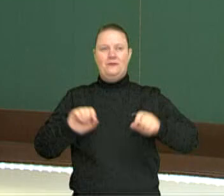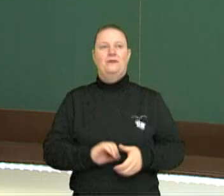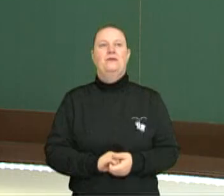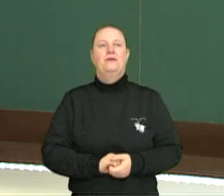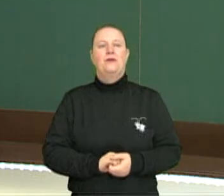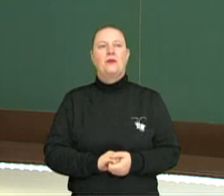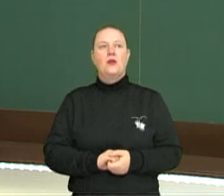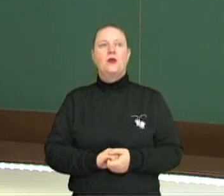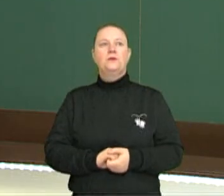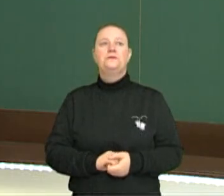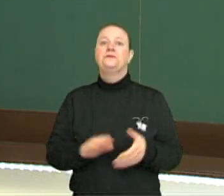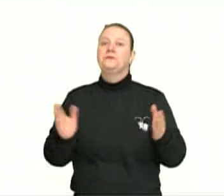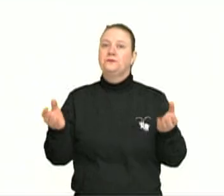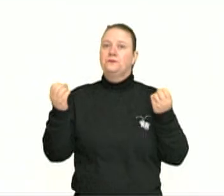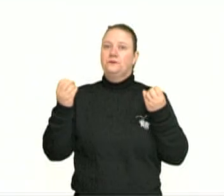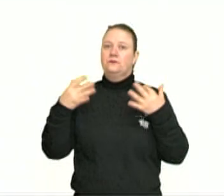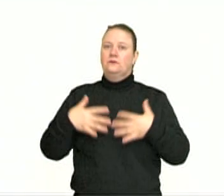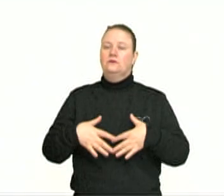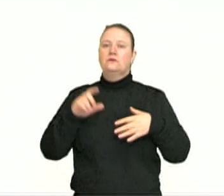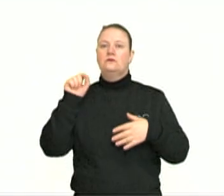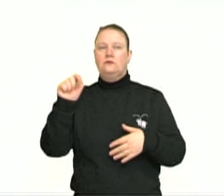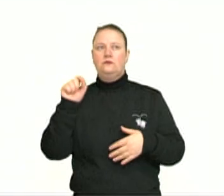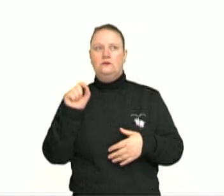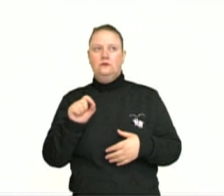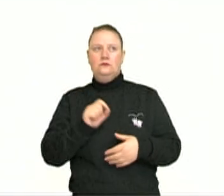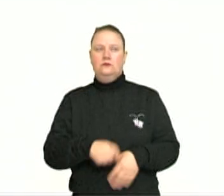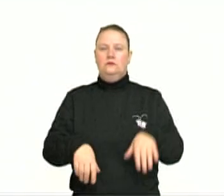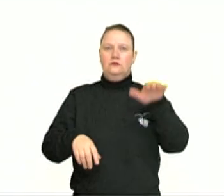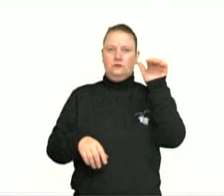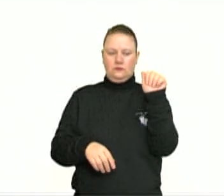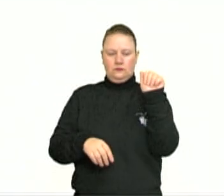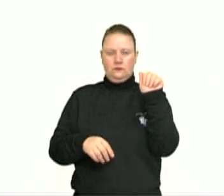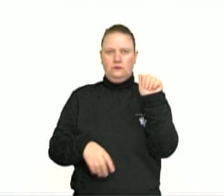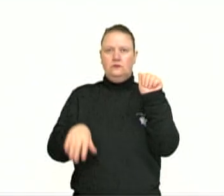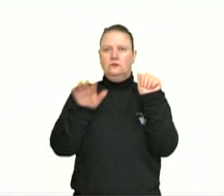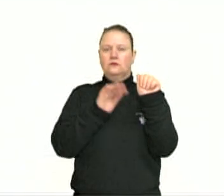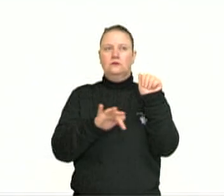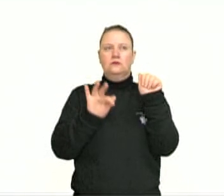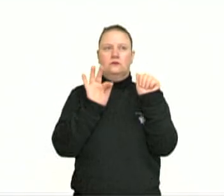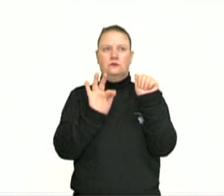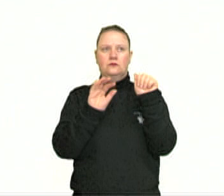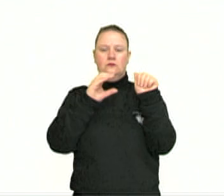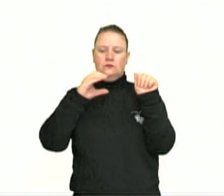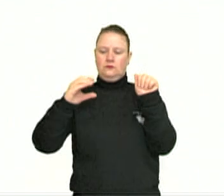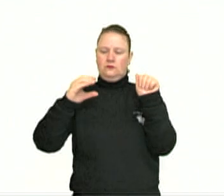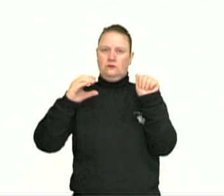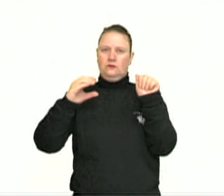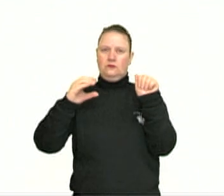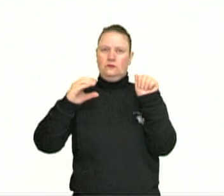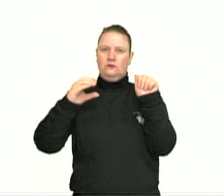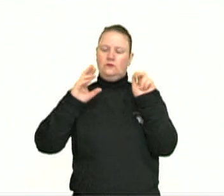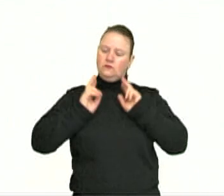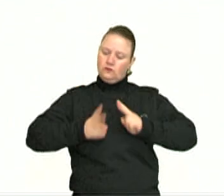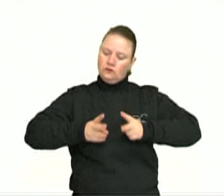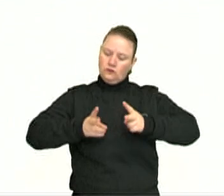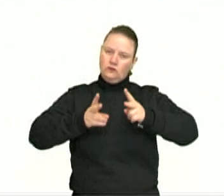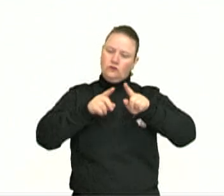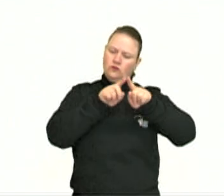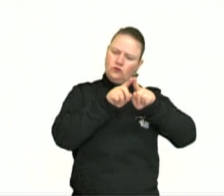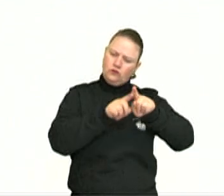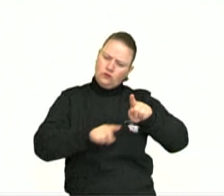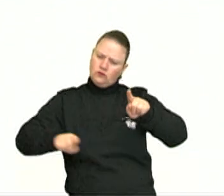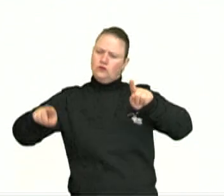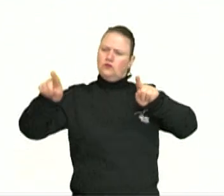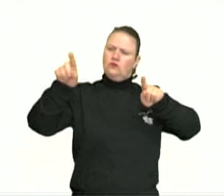Então, traduzindo, a força centrípeta é responsável por manter o movimento circular.